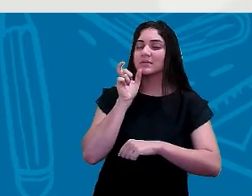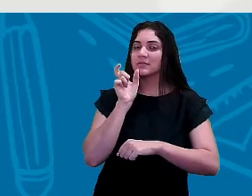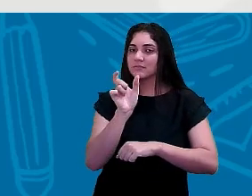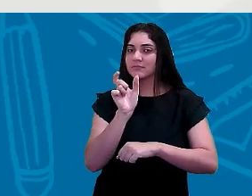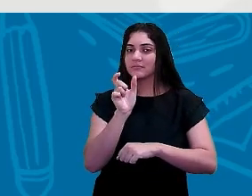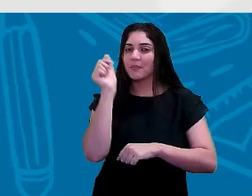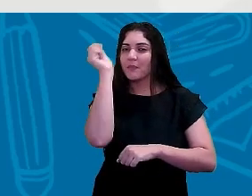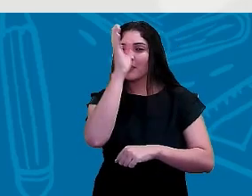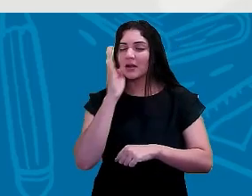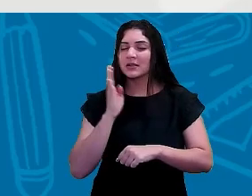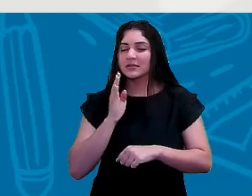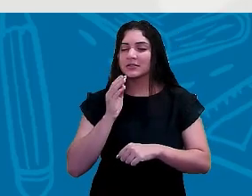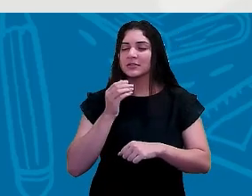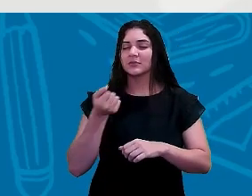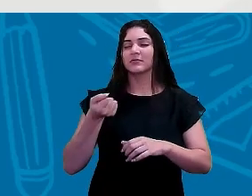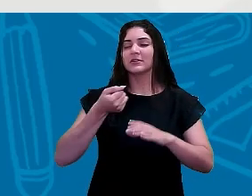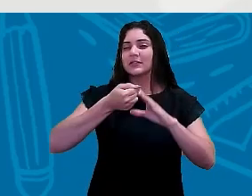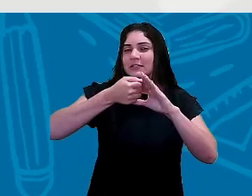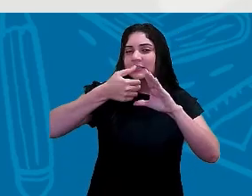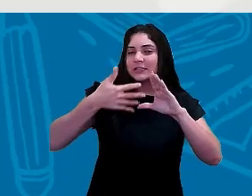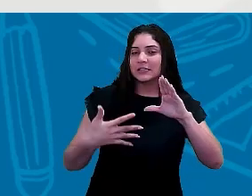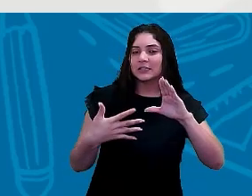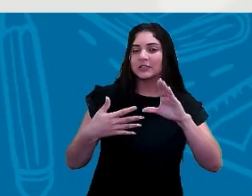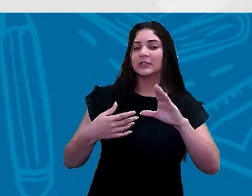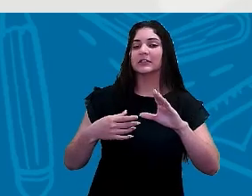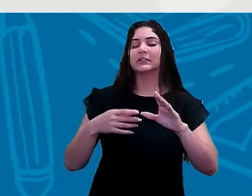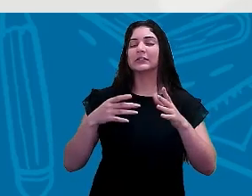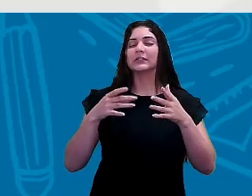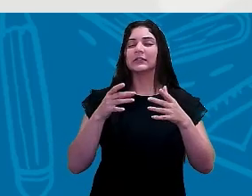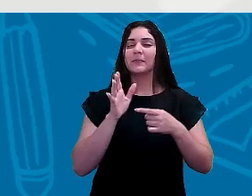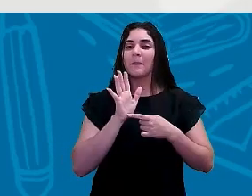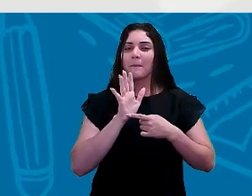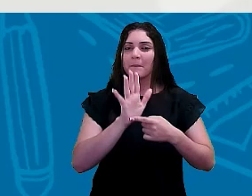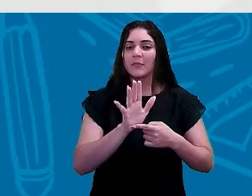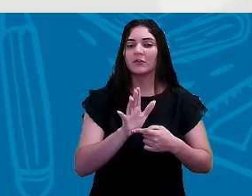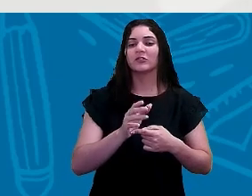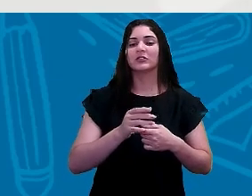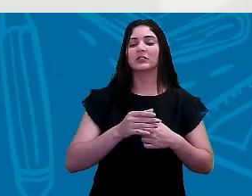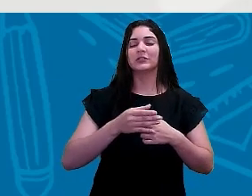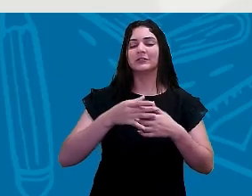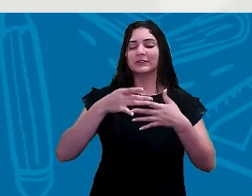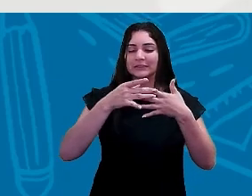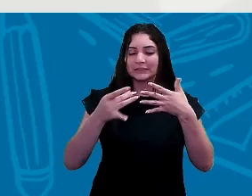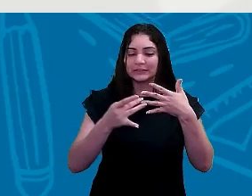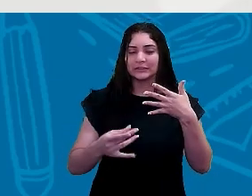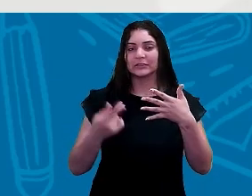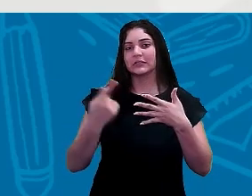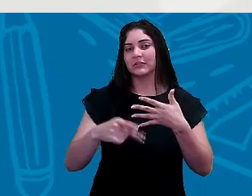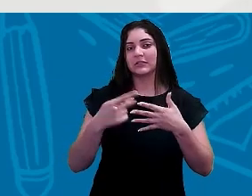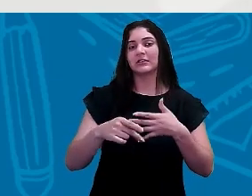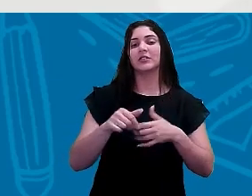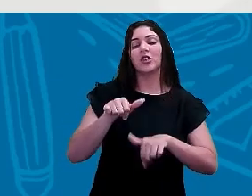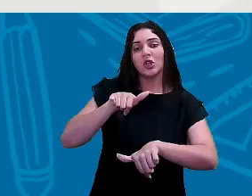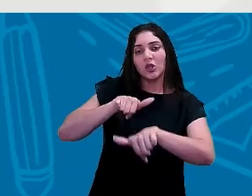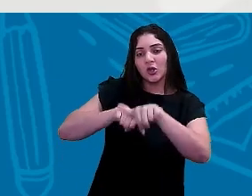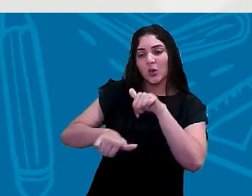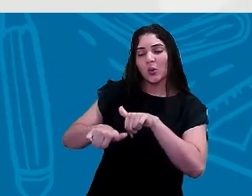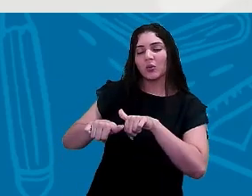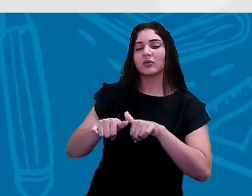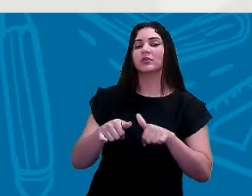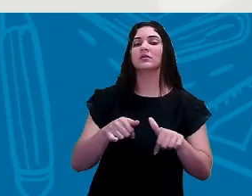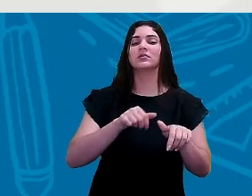estou caracterizando ele, determinando ele, particularizando. Então, isso passa a ser um